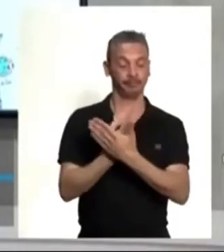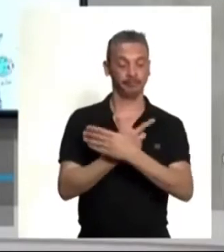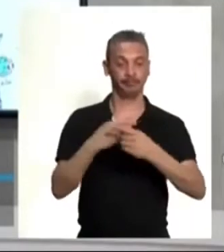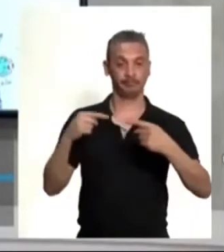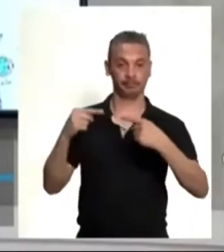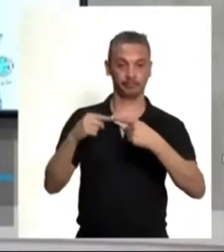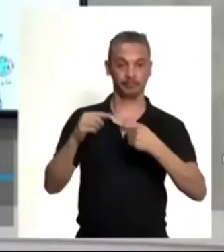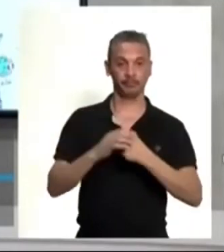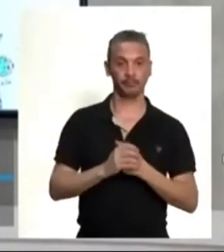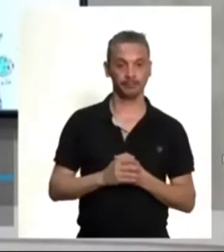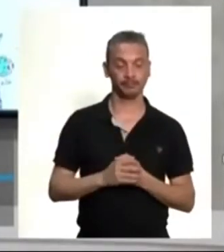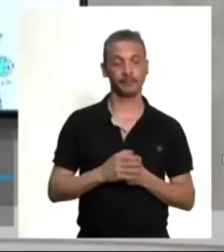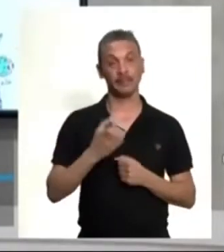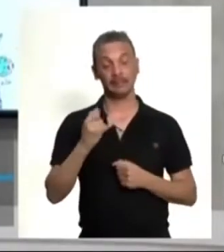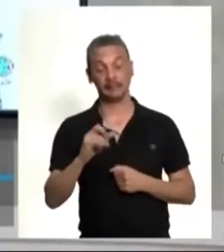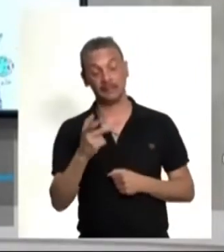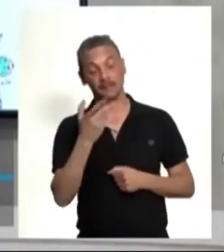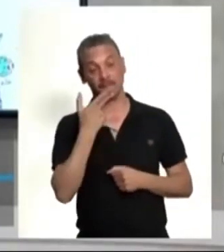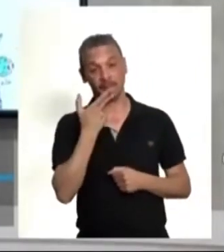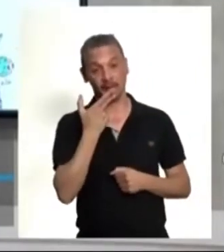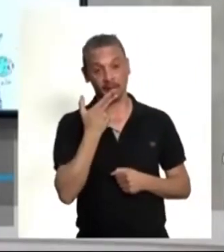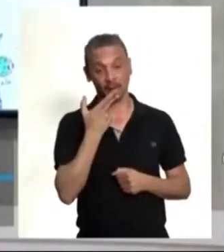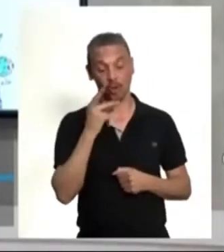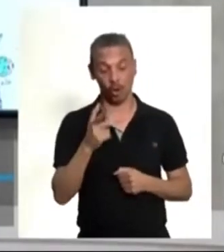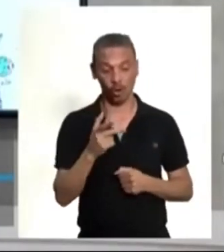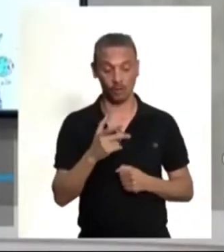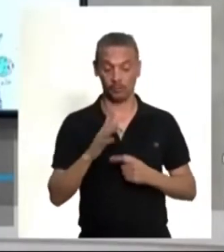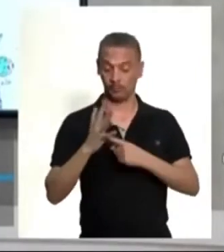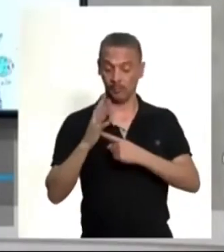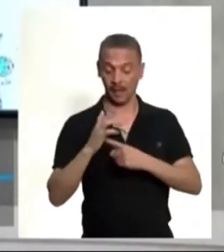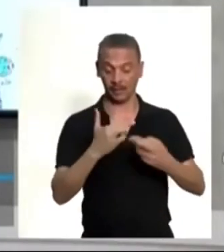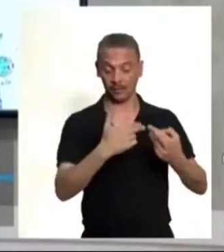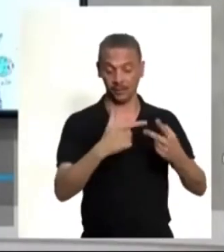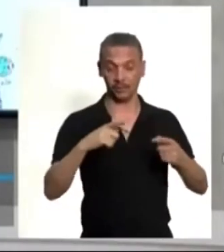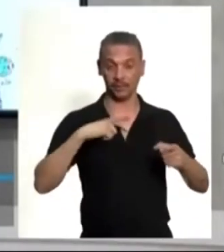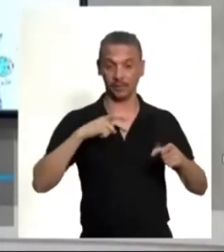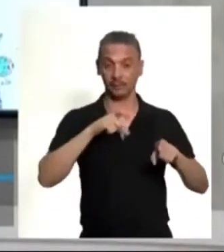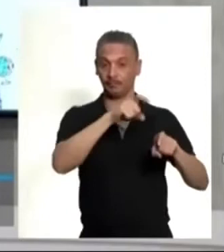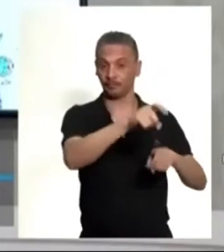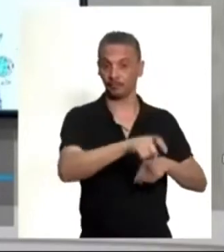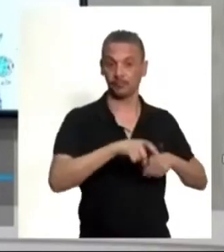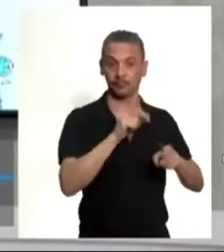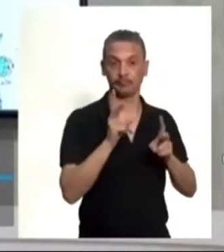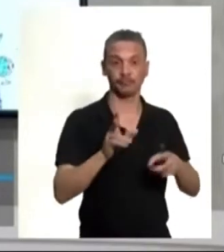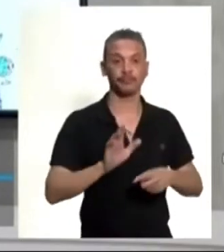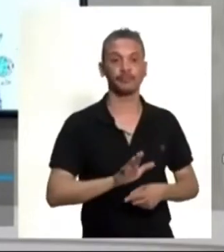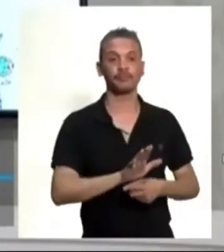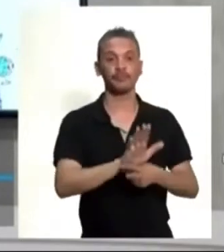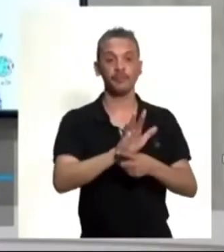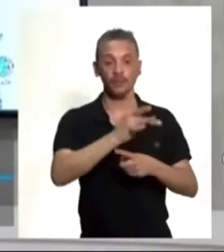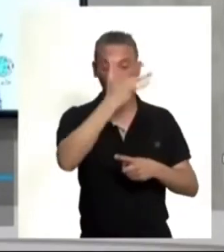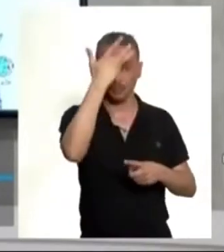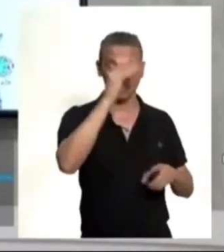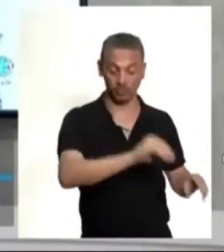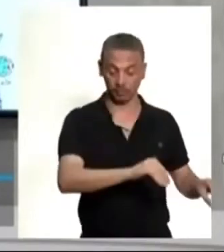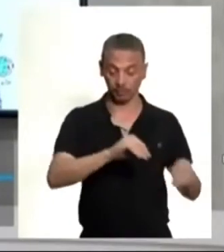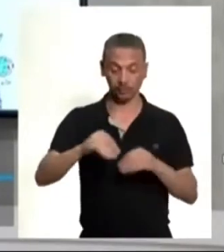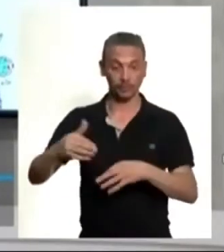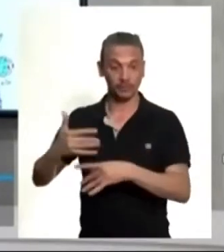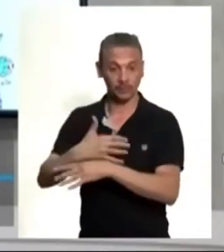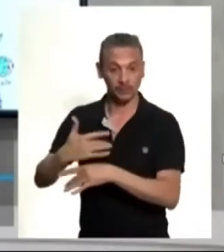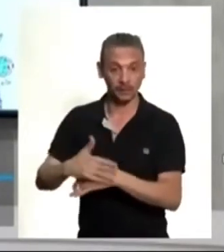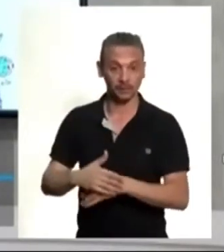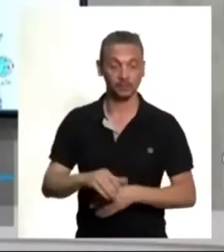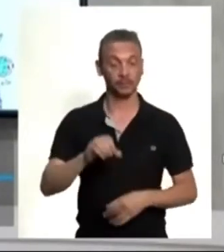urbanas. Agora, se eu dissesse a implantação de máquinas nas atividades rurais contribuiu para expulsar o